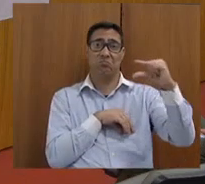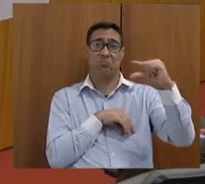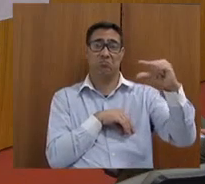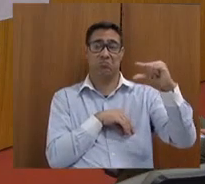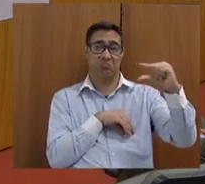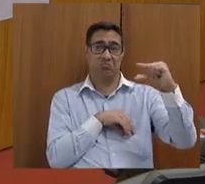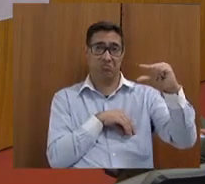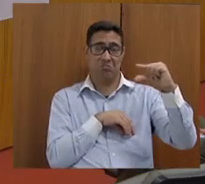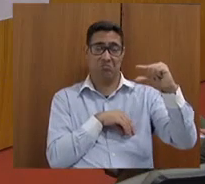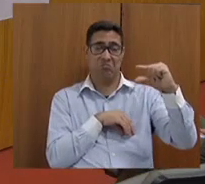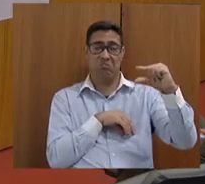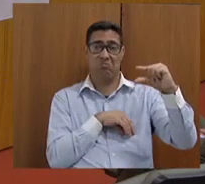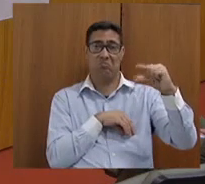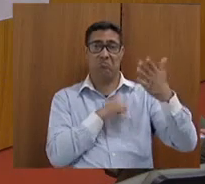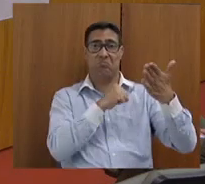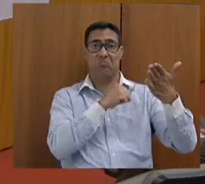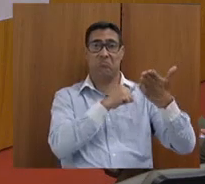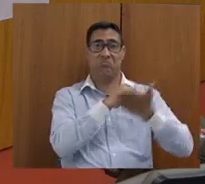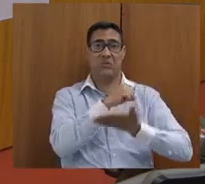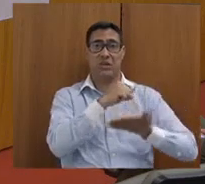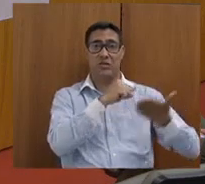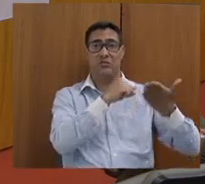é um salário muito baixo